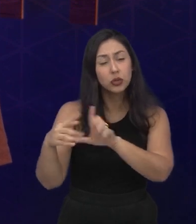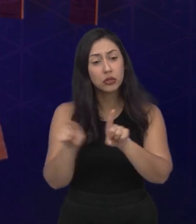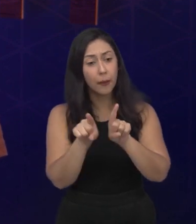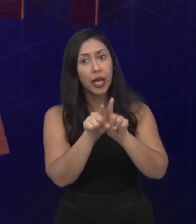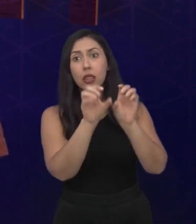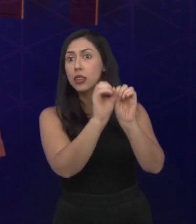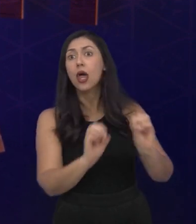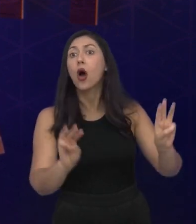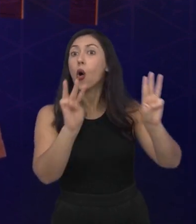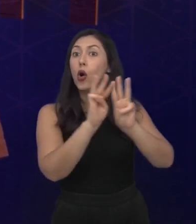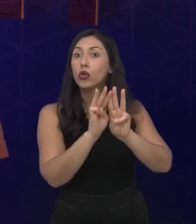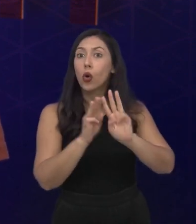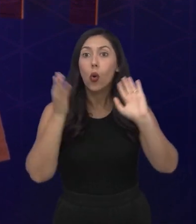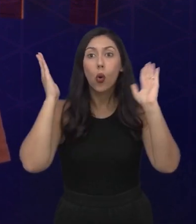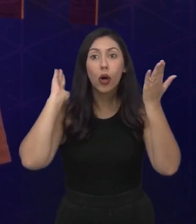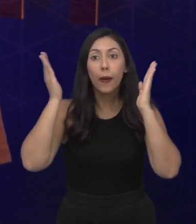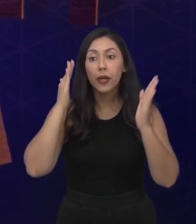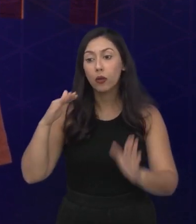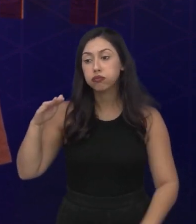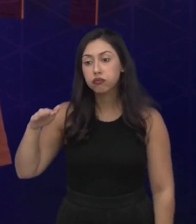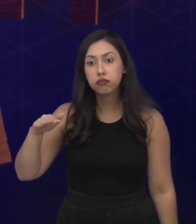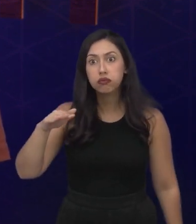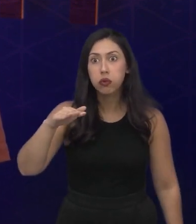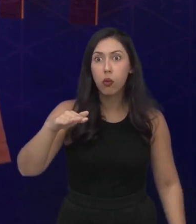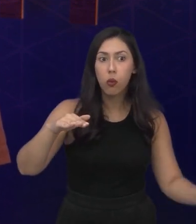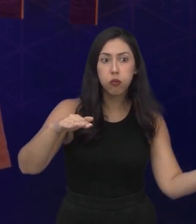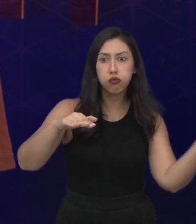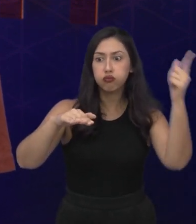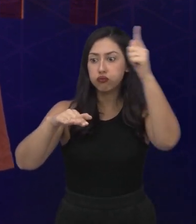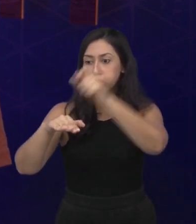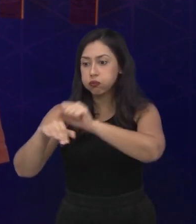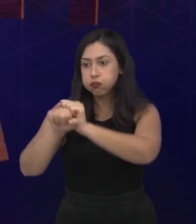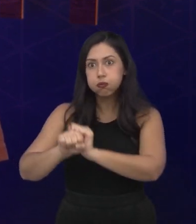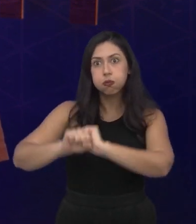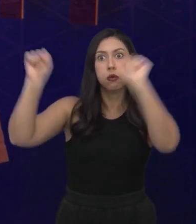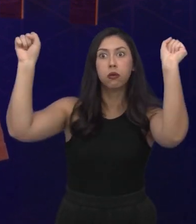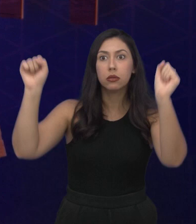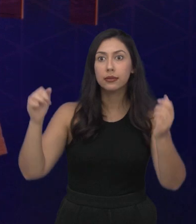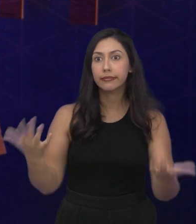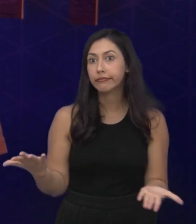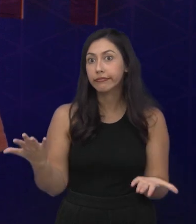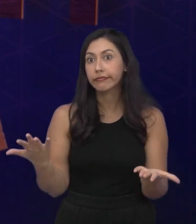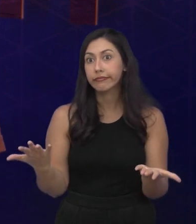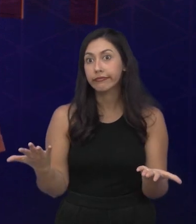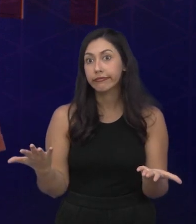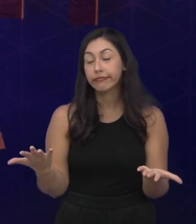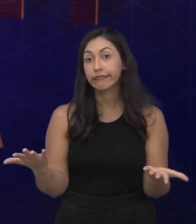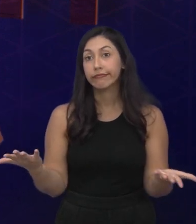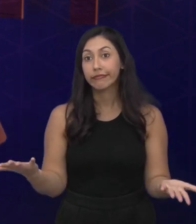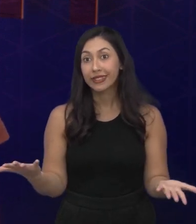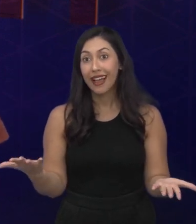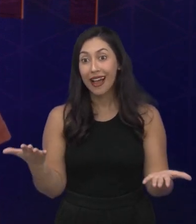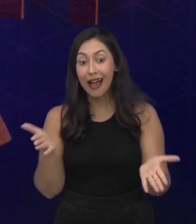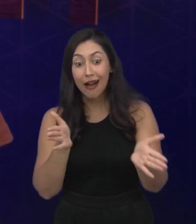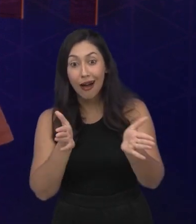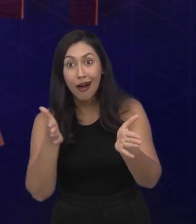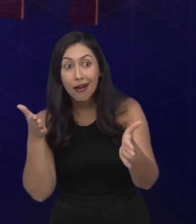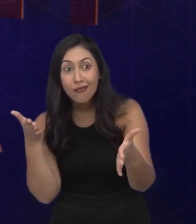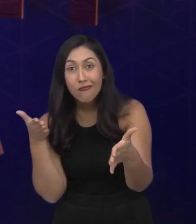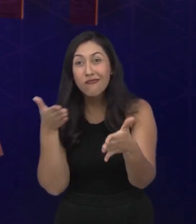são impedidos de entrar, ou eles acabam sendo bombardeados, enfim, então